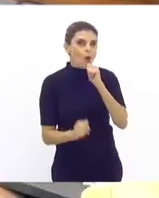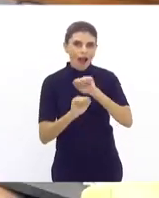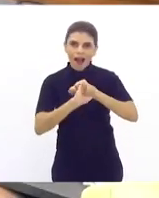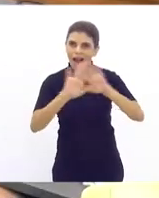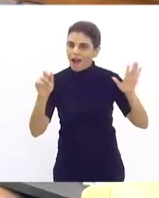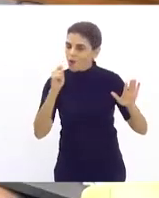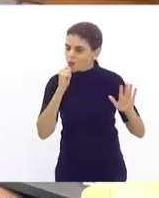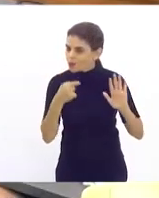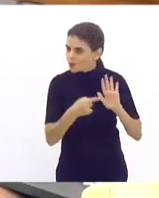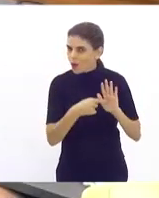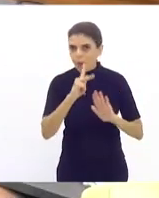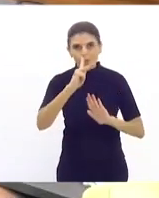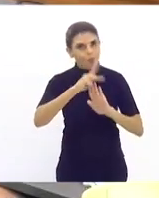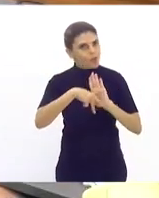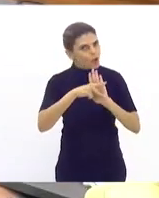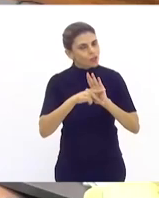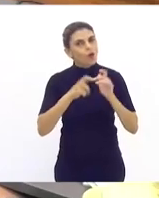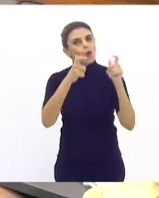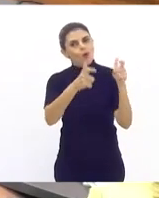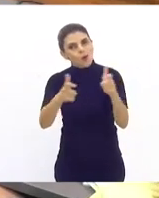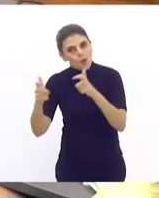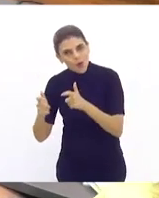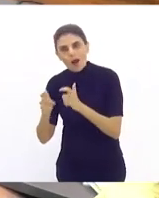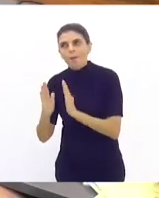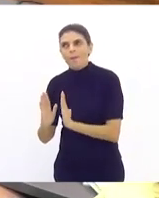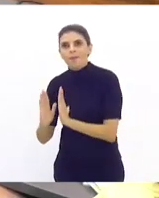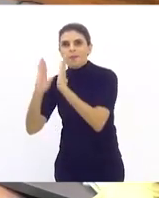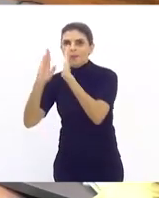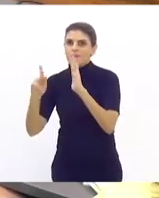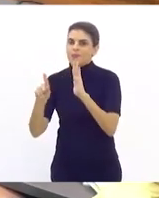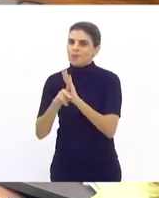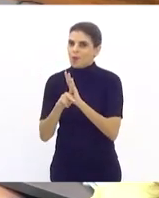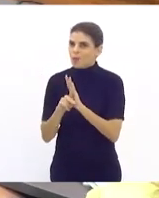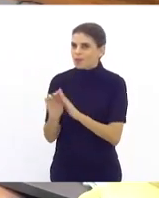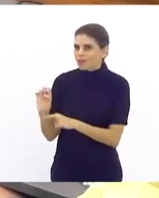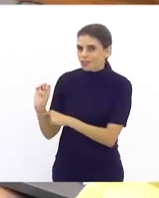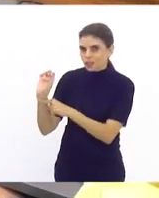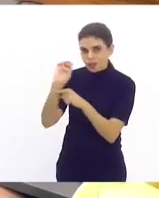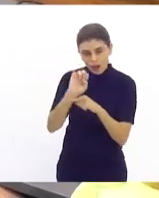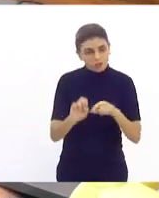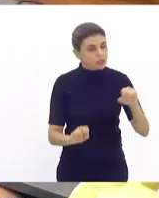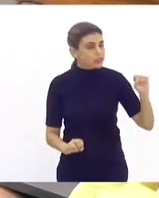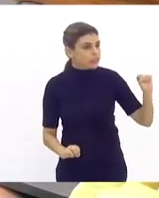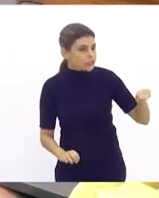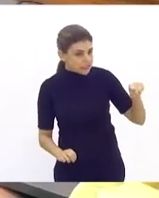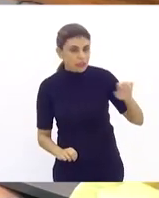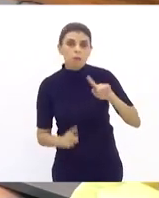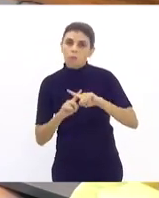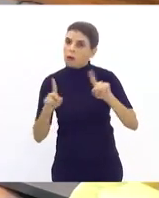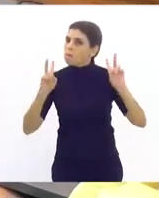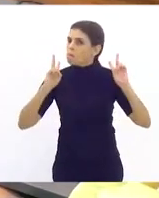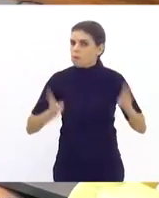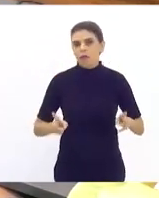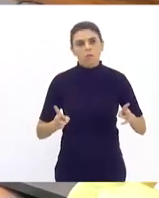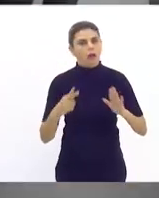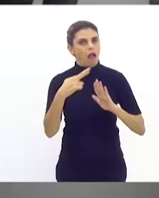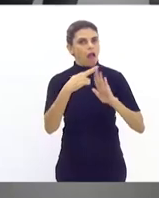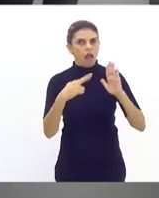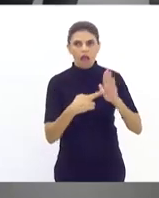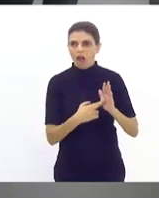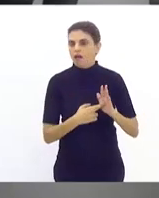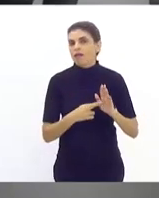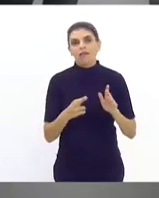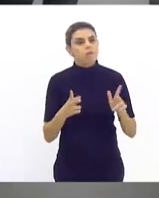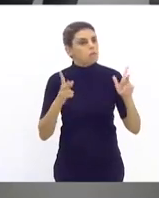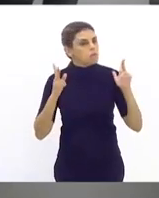no projeto que são imóveis pertencentes ao Executivo Estadual. Sim, sim, por isso que... Mas que prevalece a mesma regra, você está... O relator vai